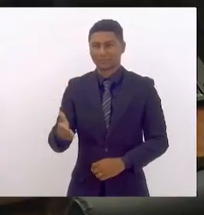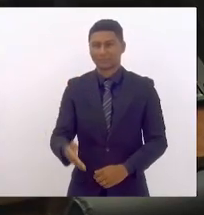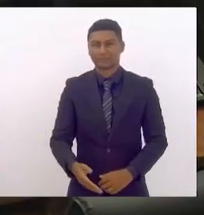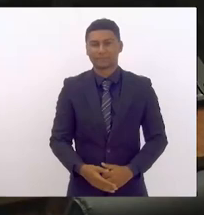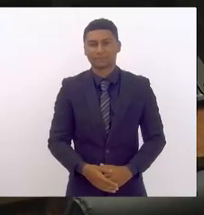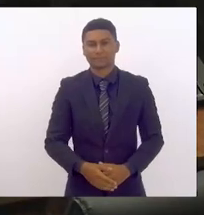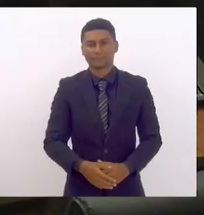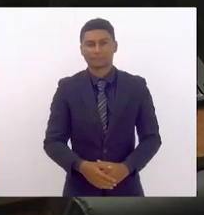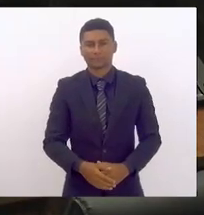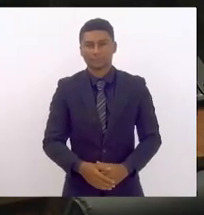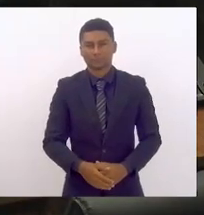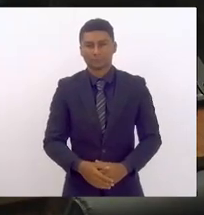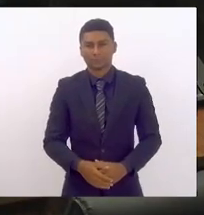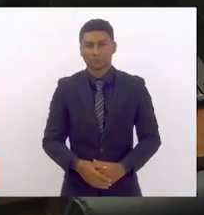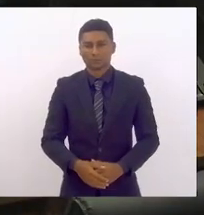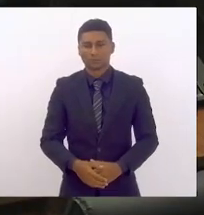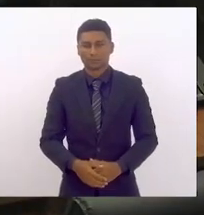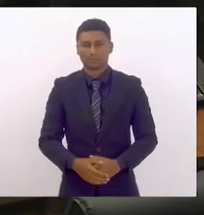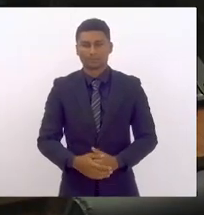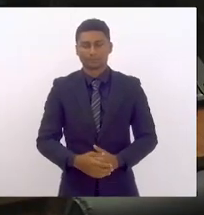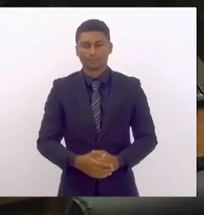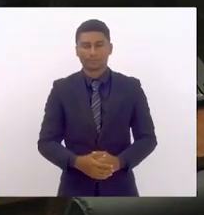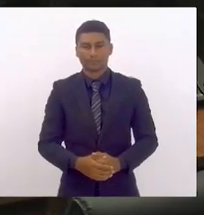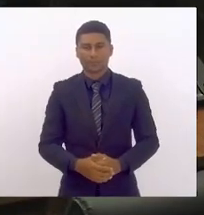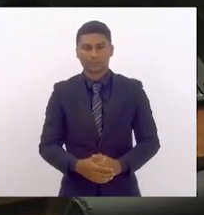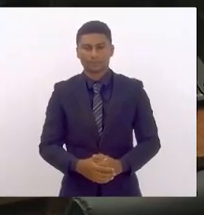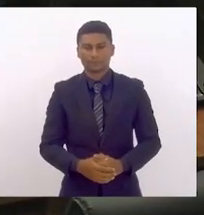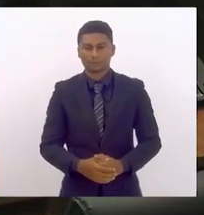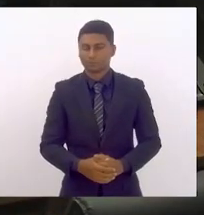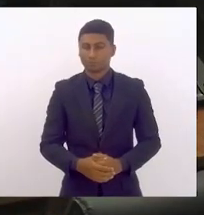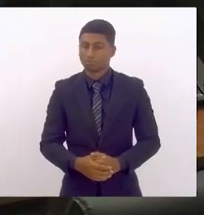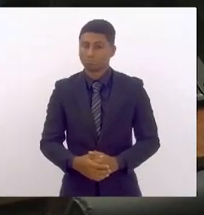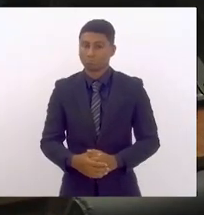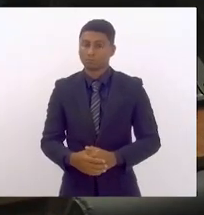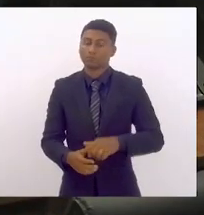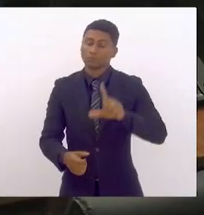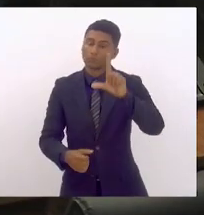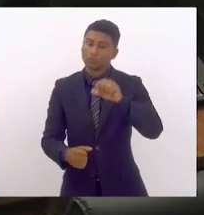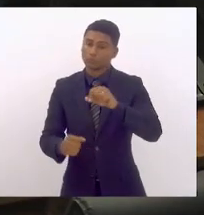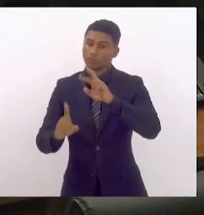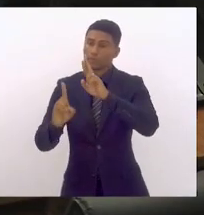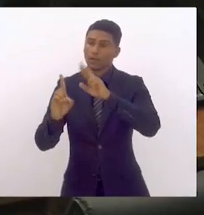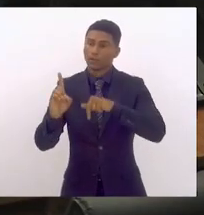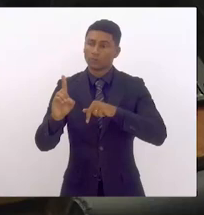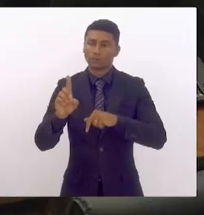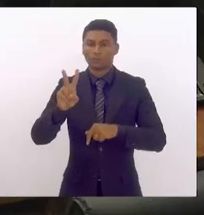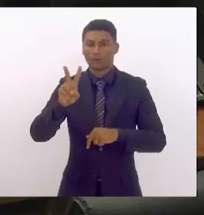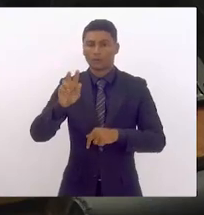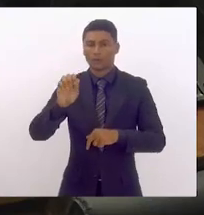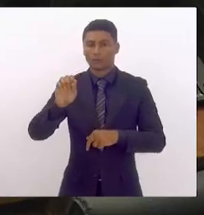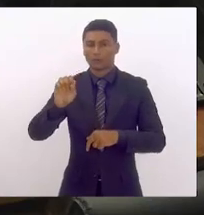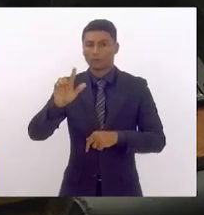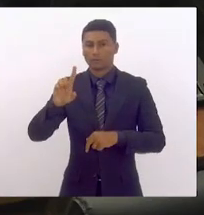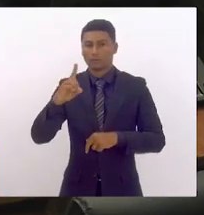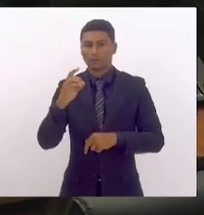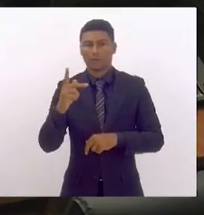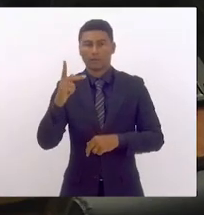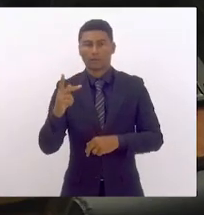deputado Carlos Macedo designo relatou especial deputado waldeck